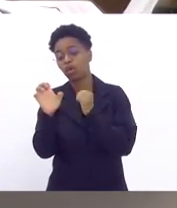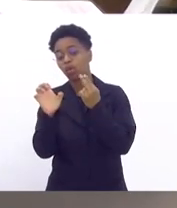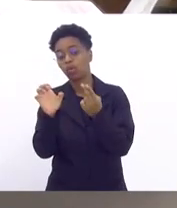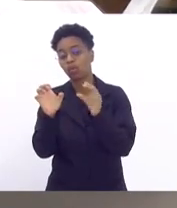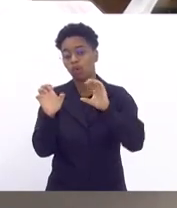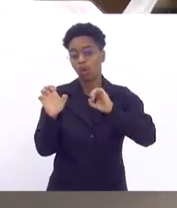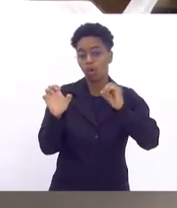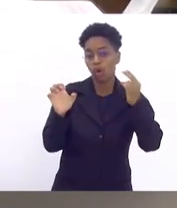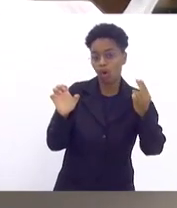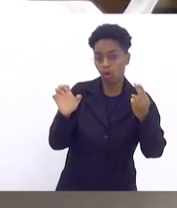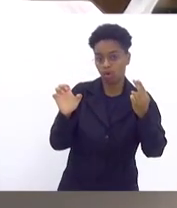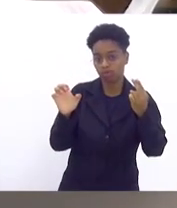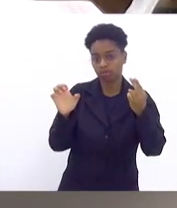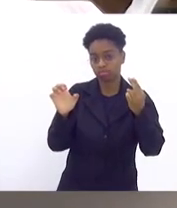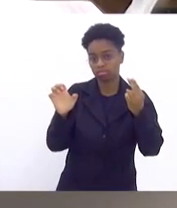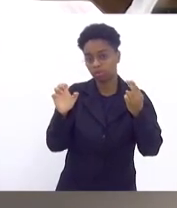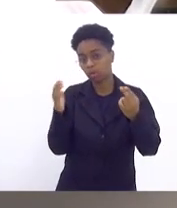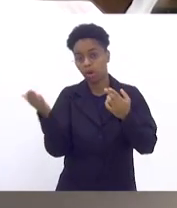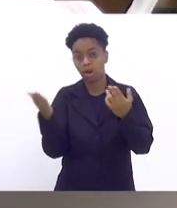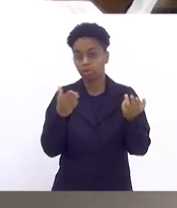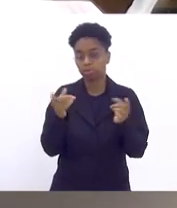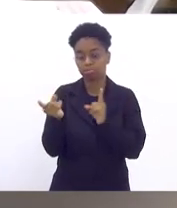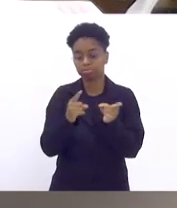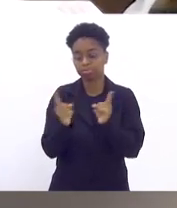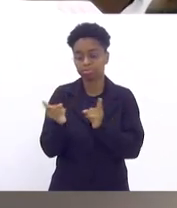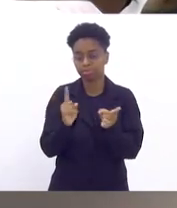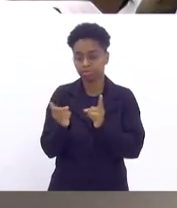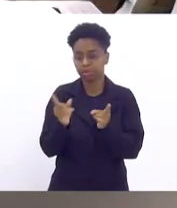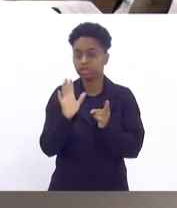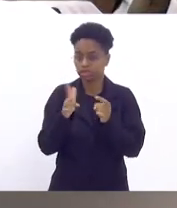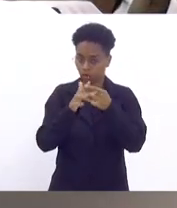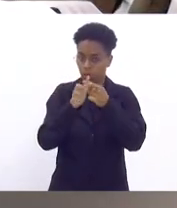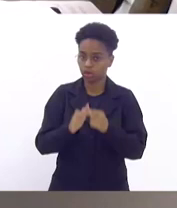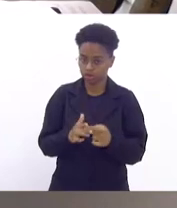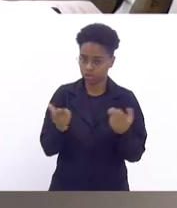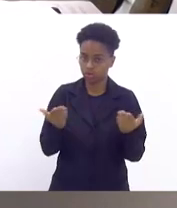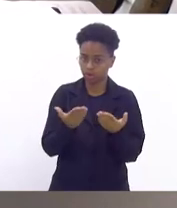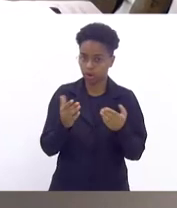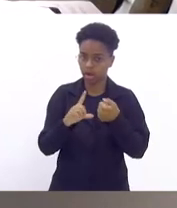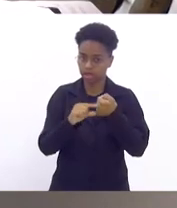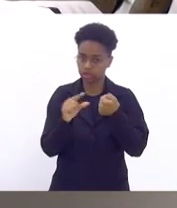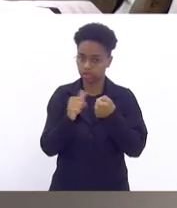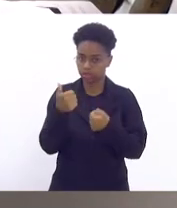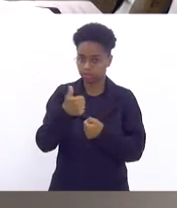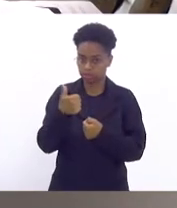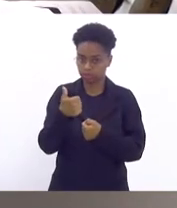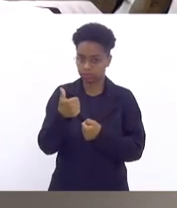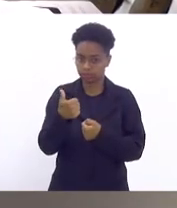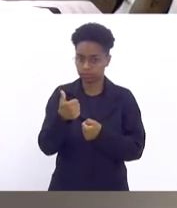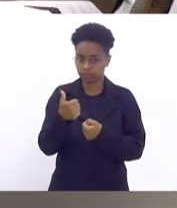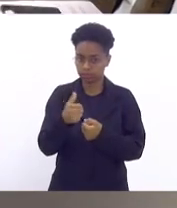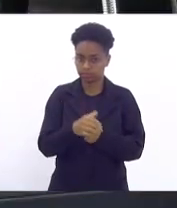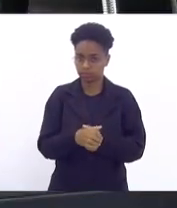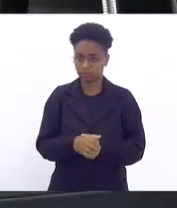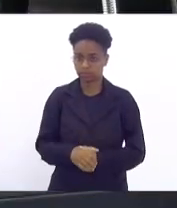plenário ele corrigiu agora o artigo primeiro